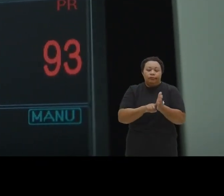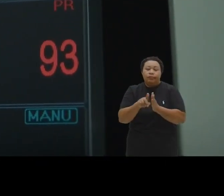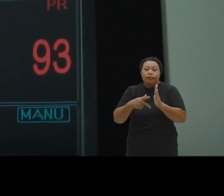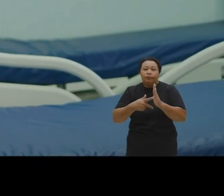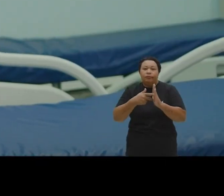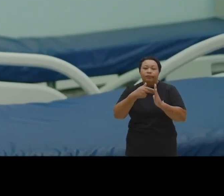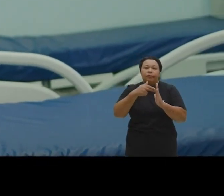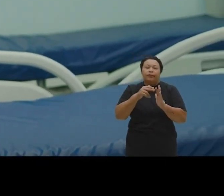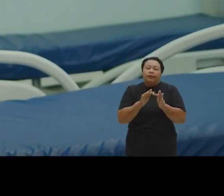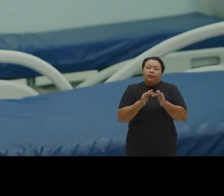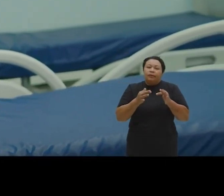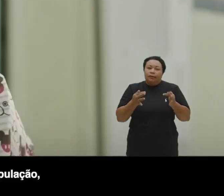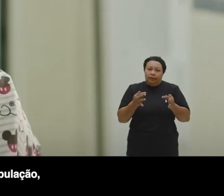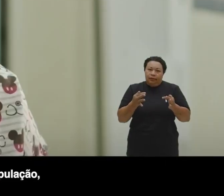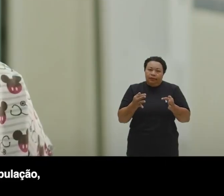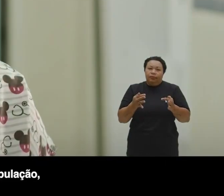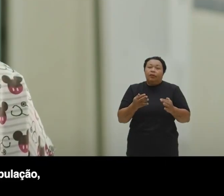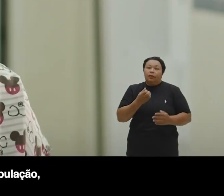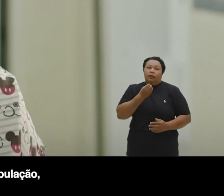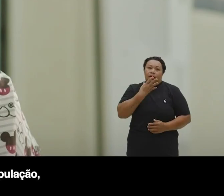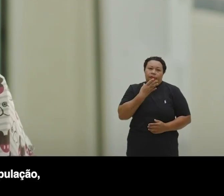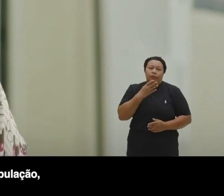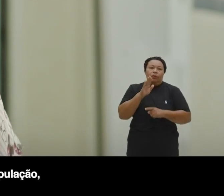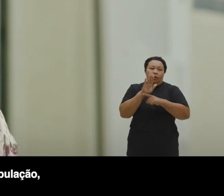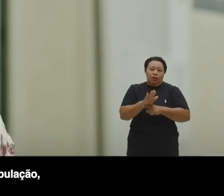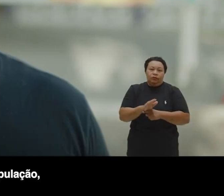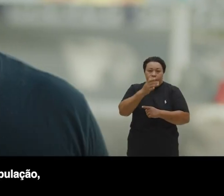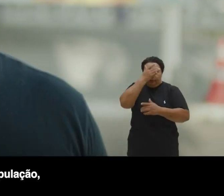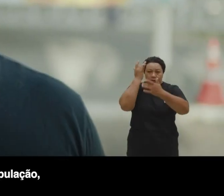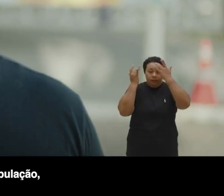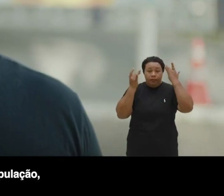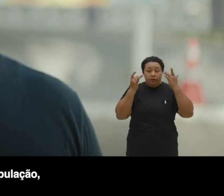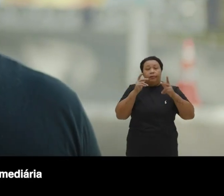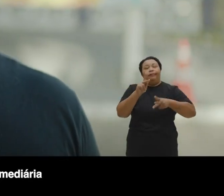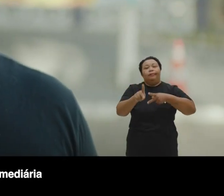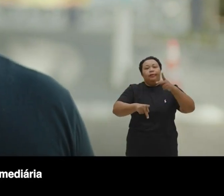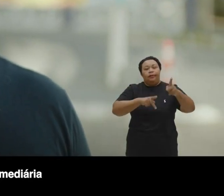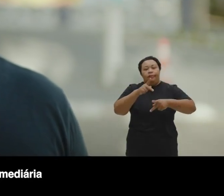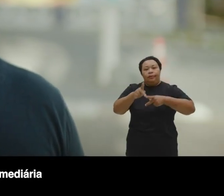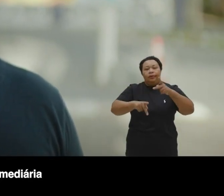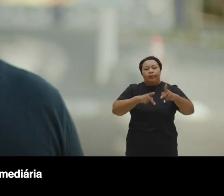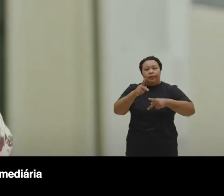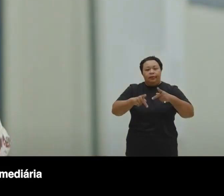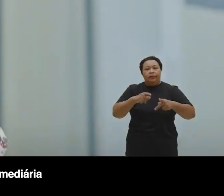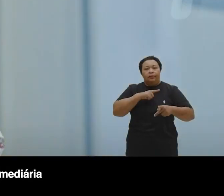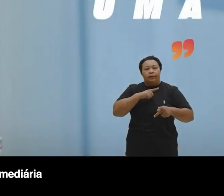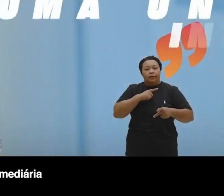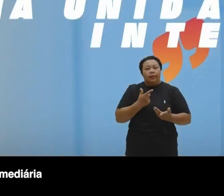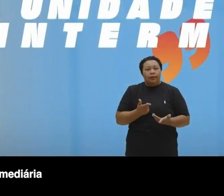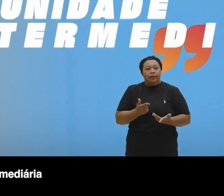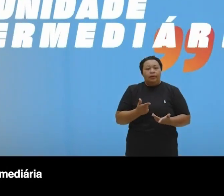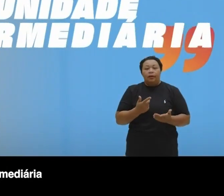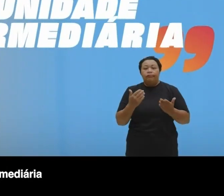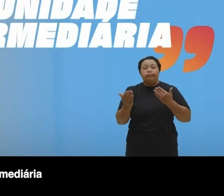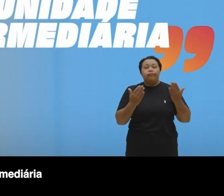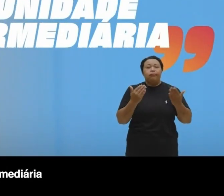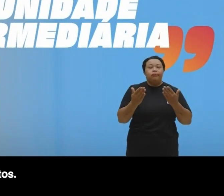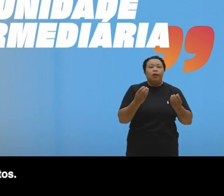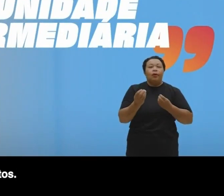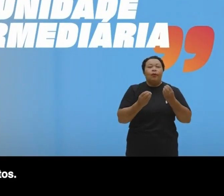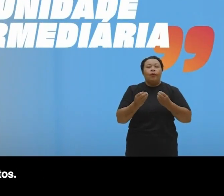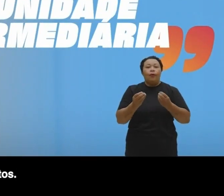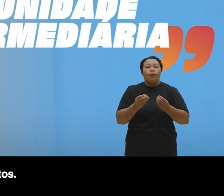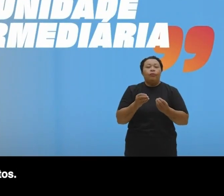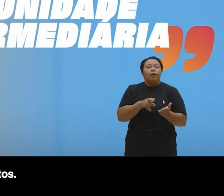procedimentos cirúrgicos de pequeno porte, né? Um grande benefício para o paciente, para a população, né? Nessa questão de se tornar uma unidade intermediária